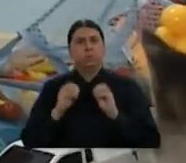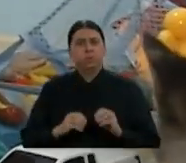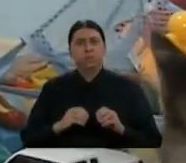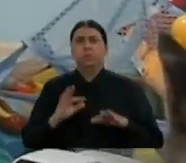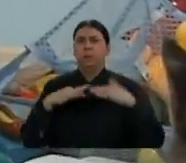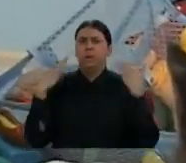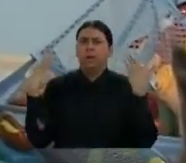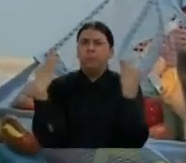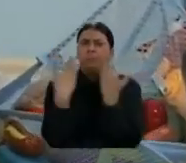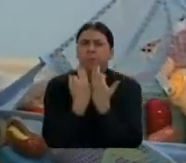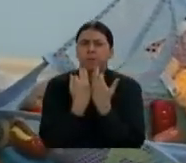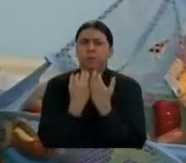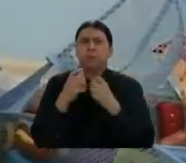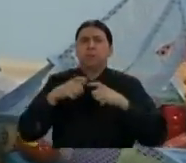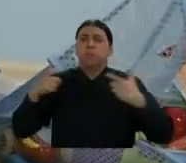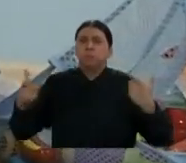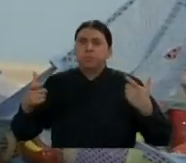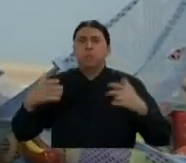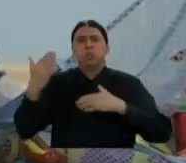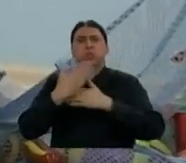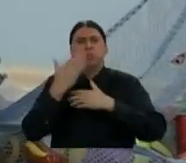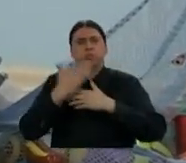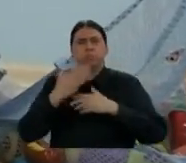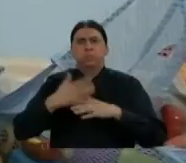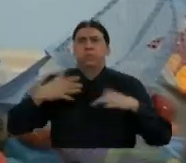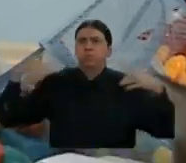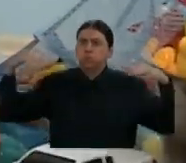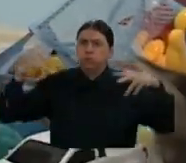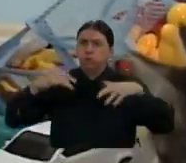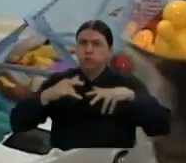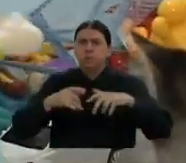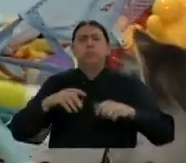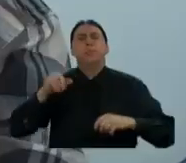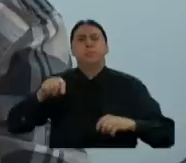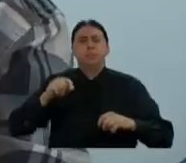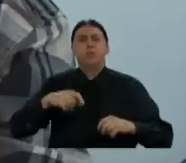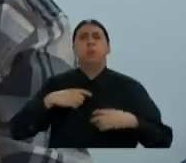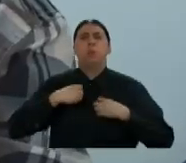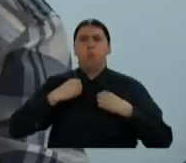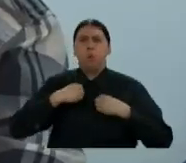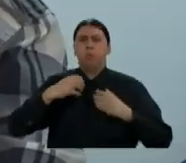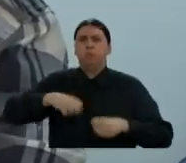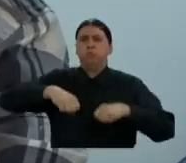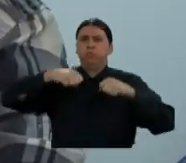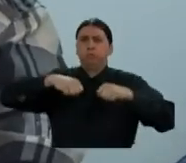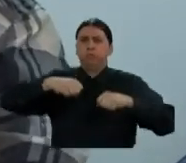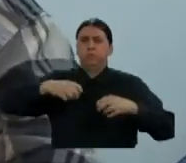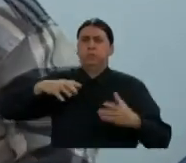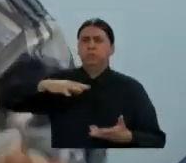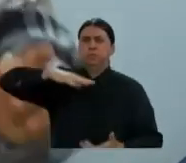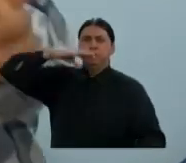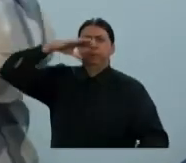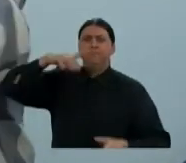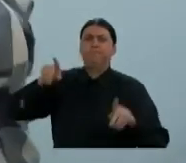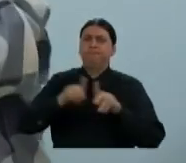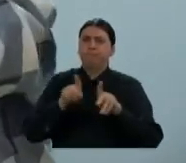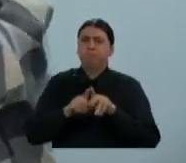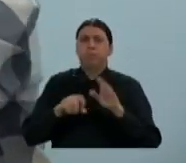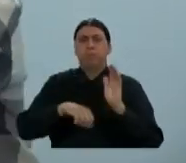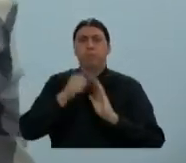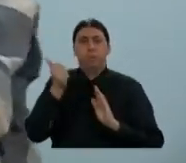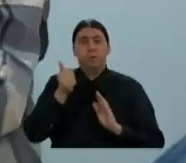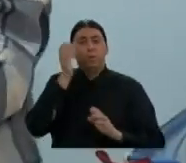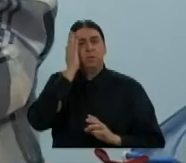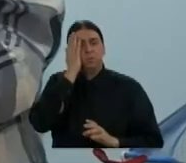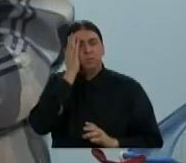ajudou quando a gente viu no outro dia a casa cheia de roupinhas e banheira inclusive ele dormiu a primeira noite dentro de uma